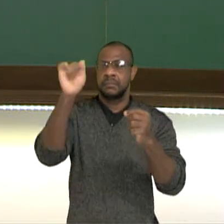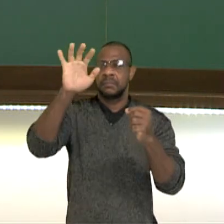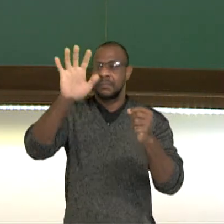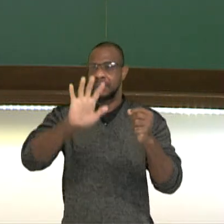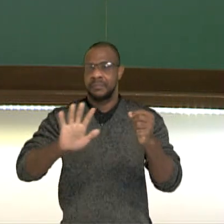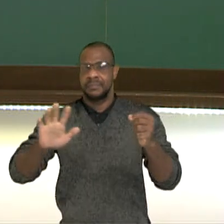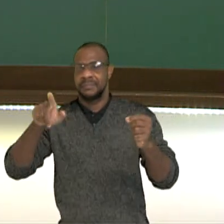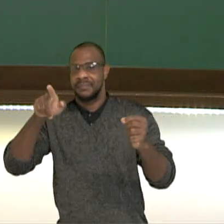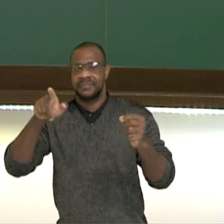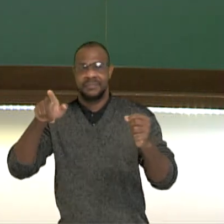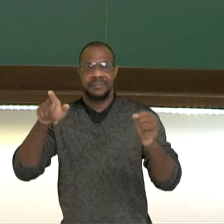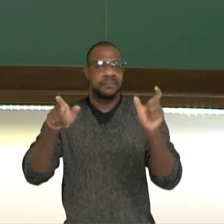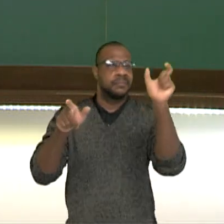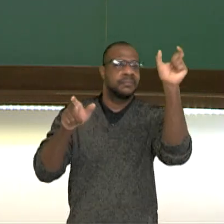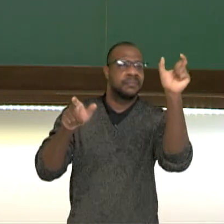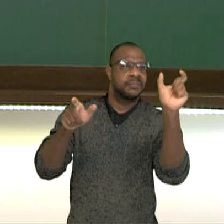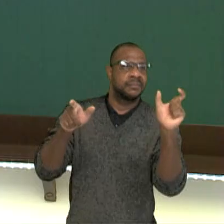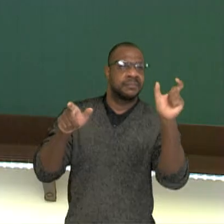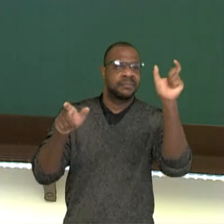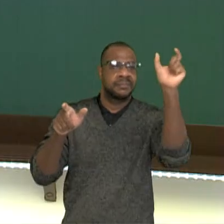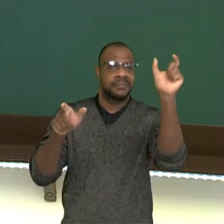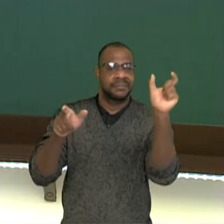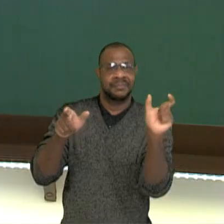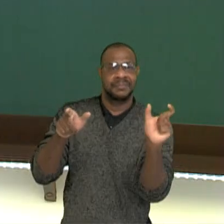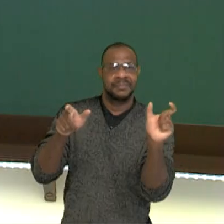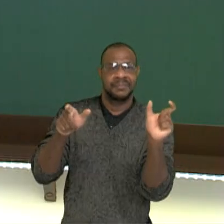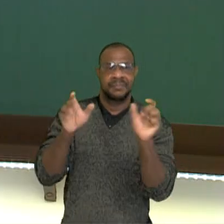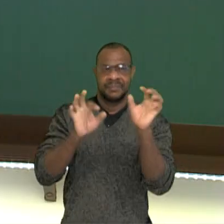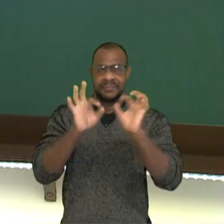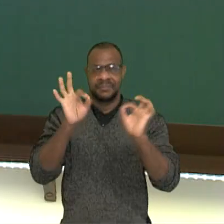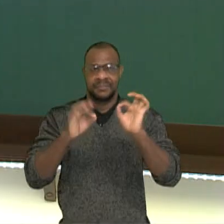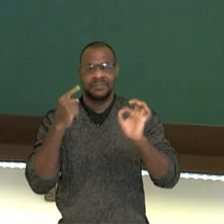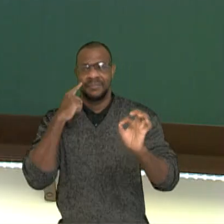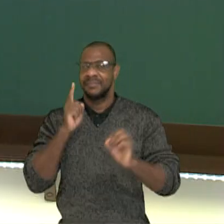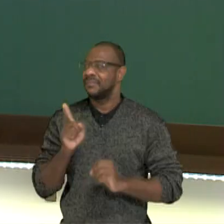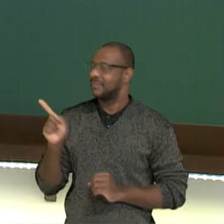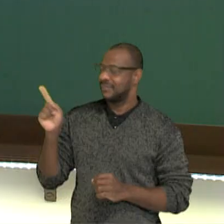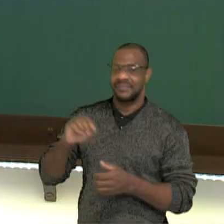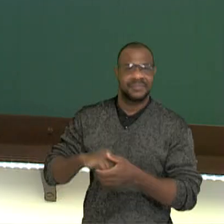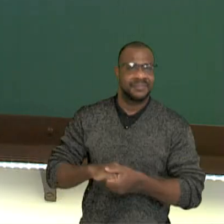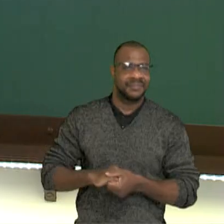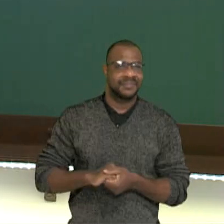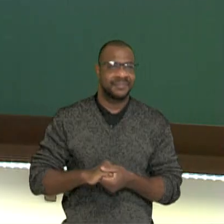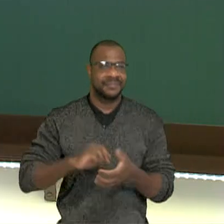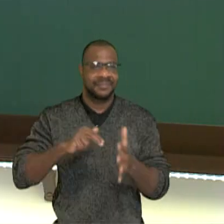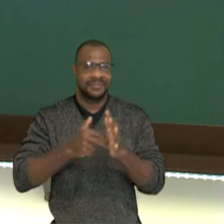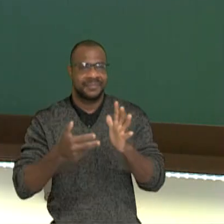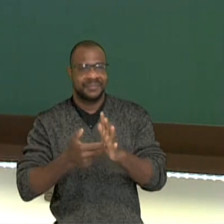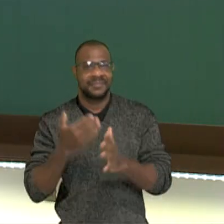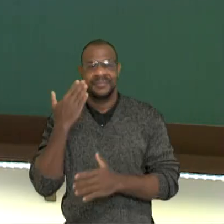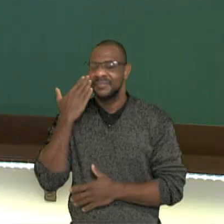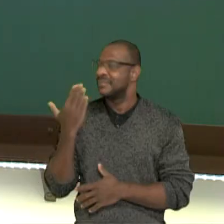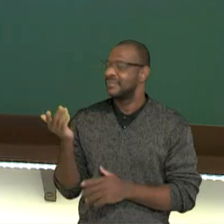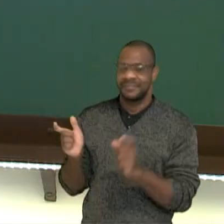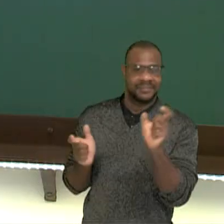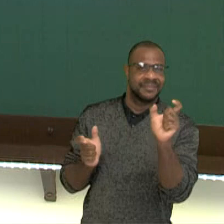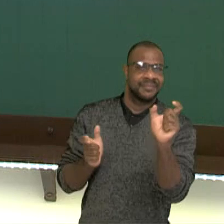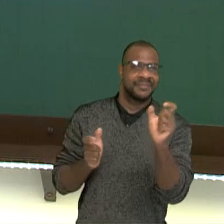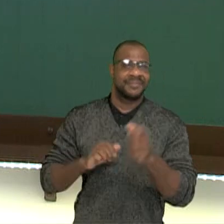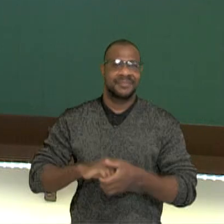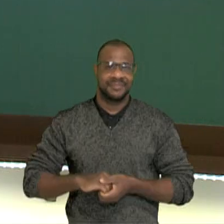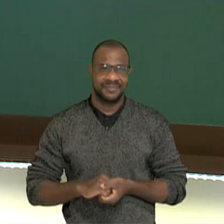bride and bouquet. Organizando essas palavras, nós teremos groom, noivo, bride,